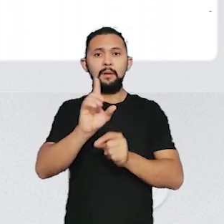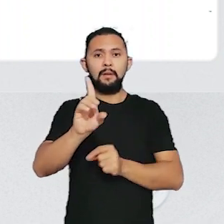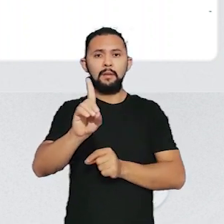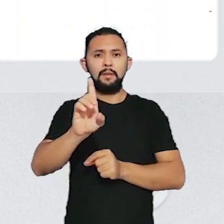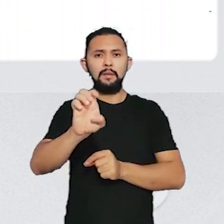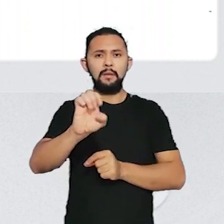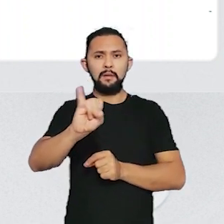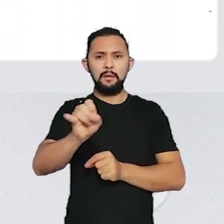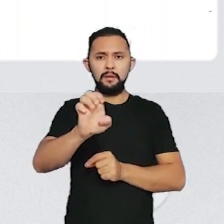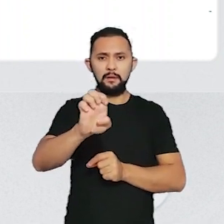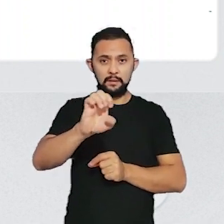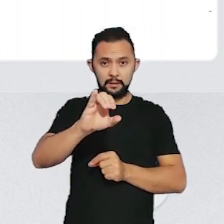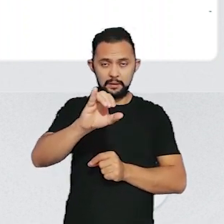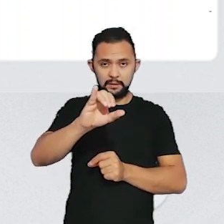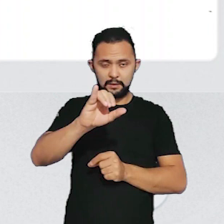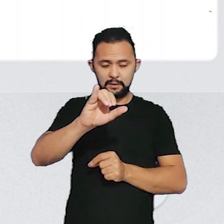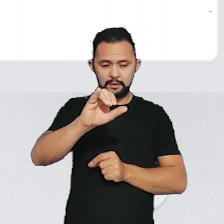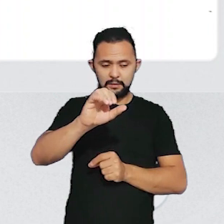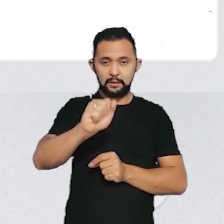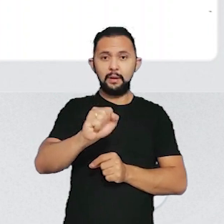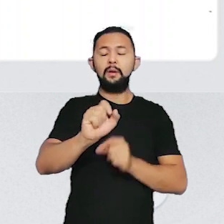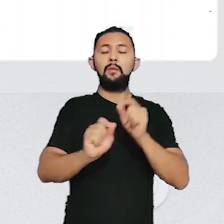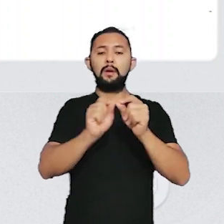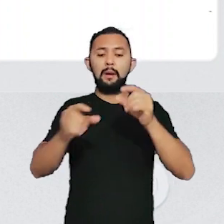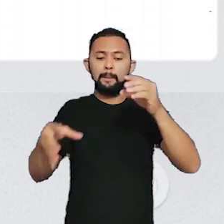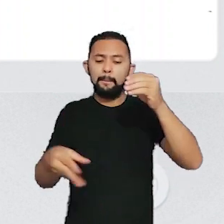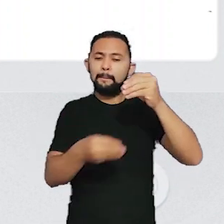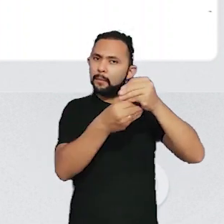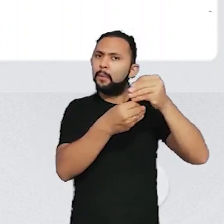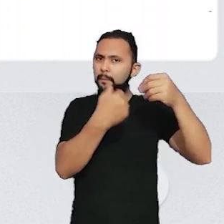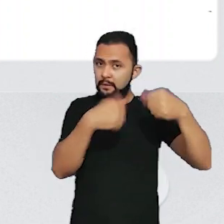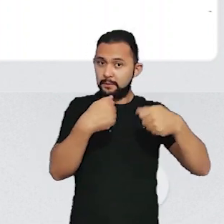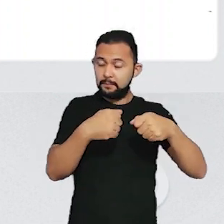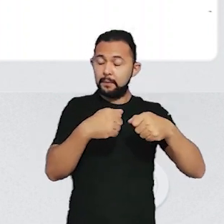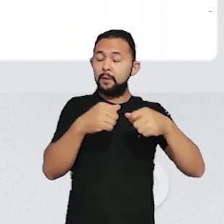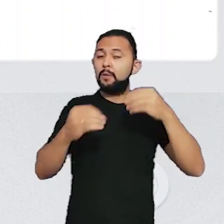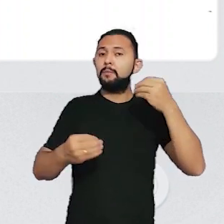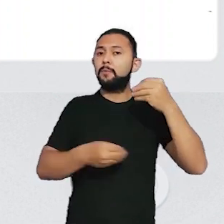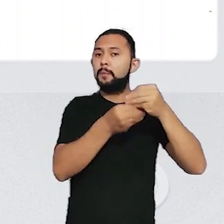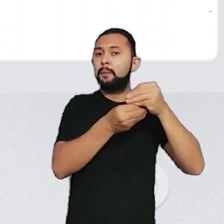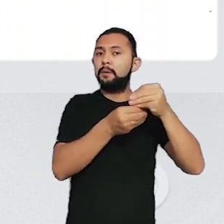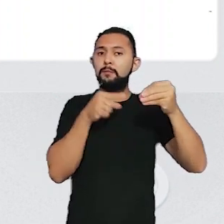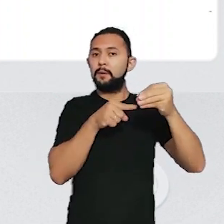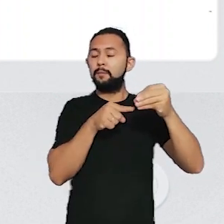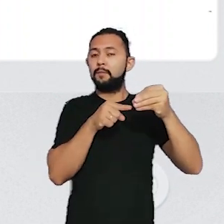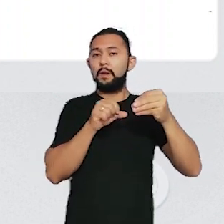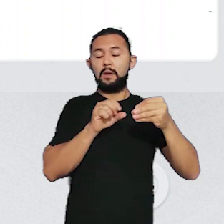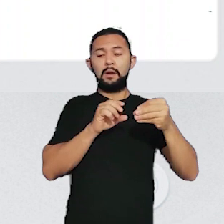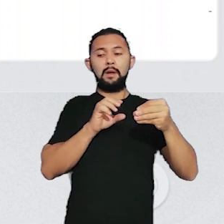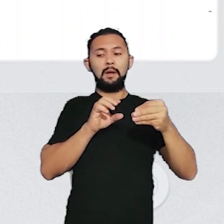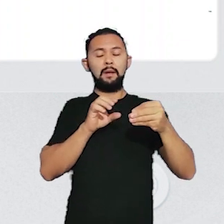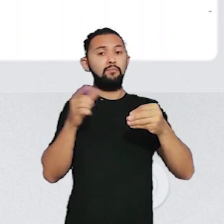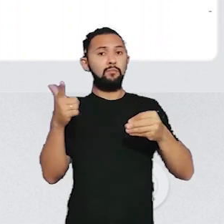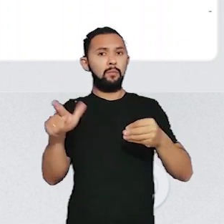verbo transitivo, um verbo que necessita de um complemento. E esse complemento não vem acompanhado de uma